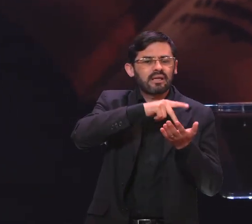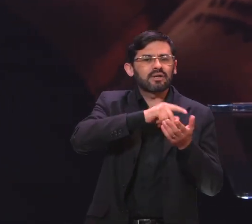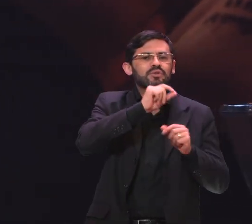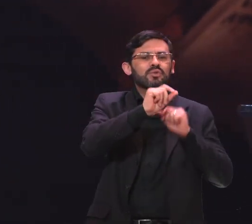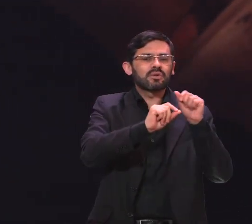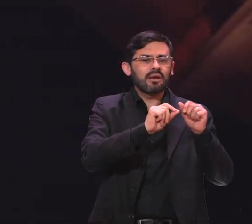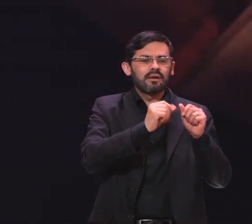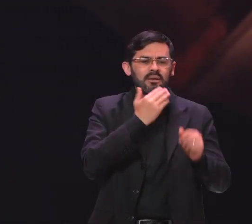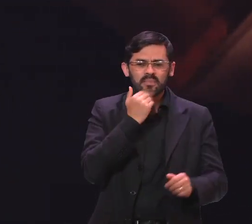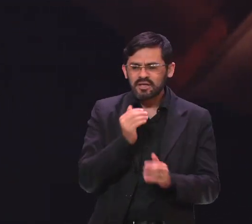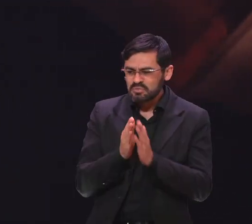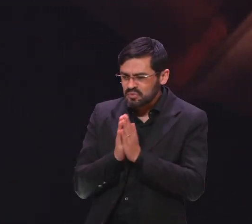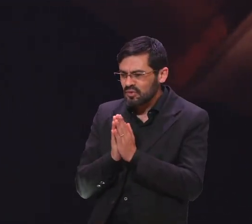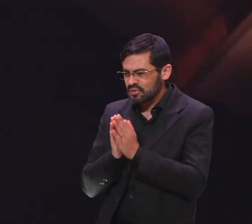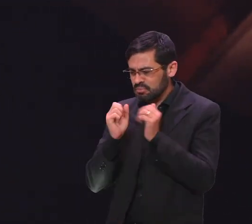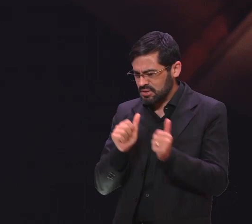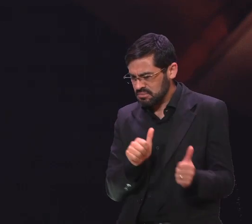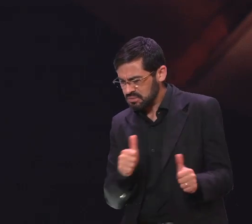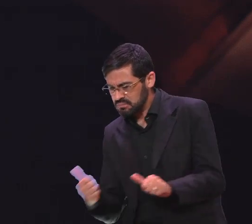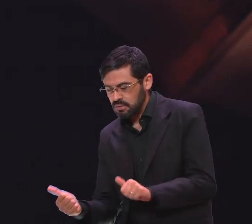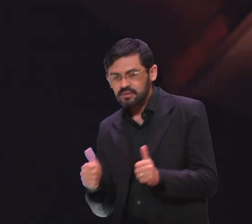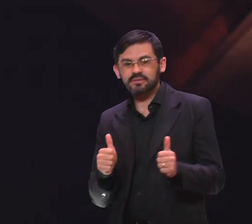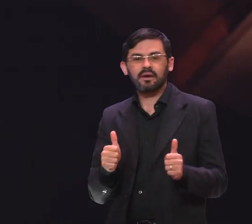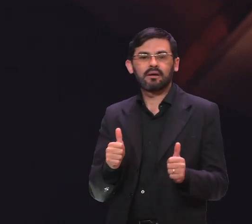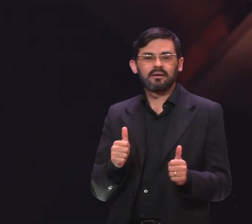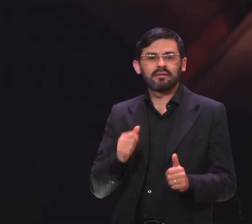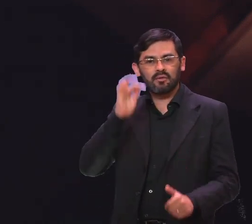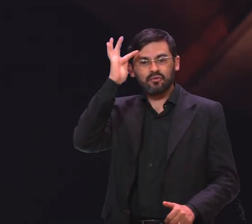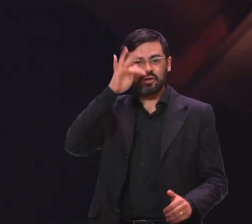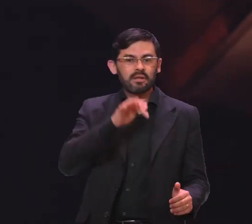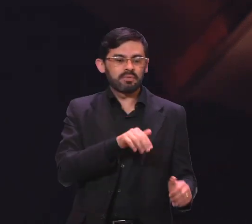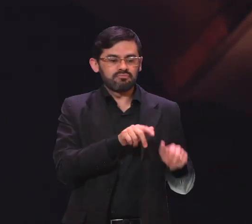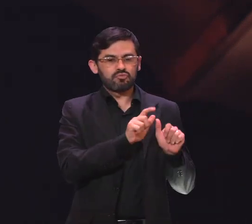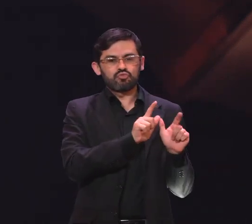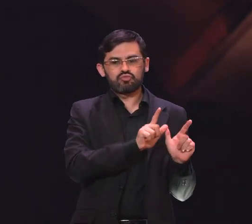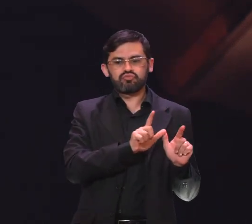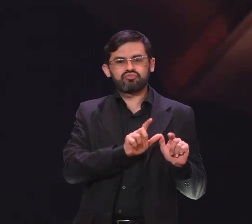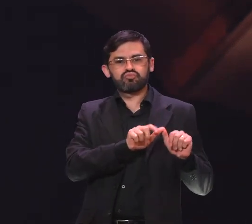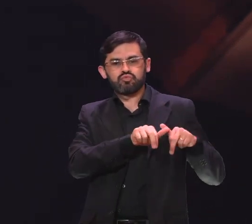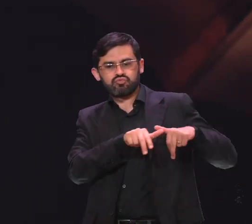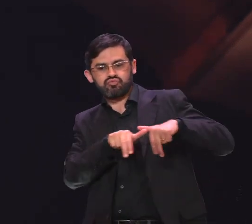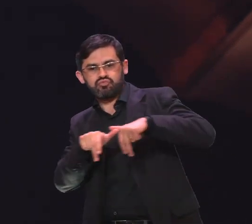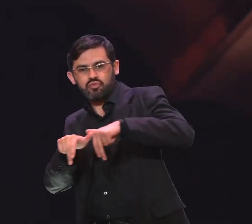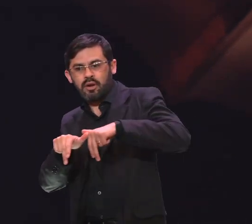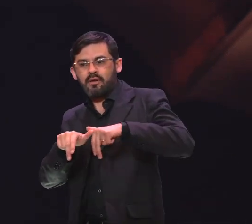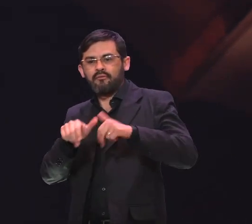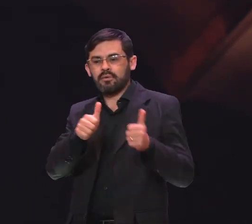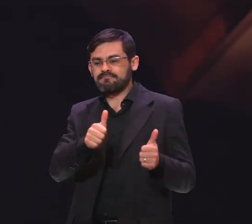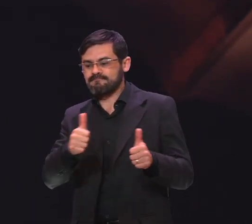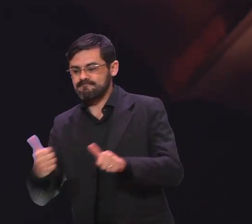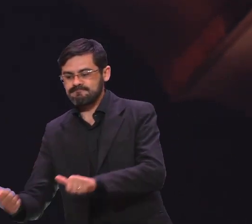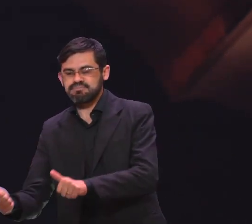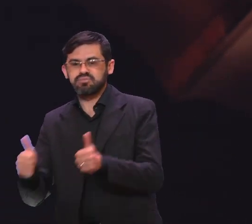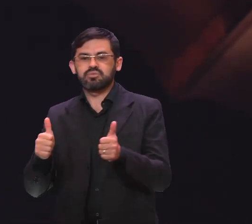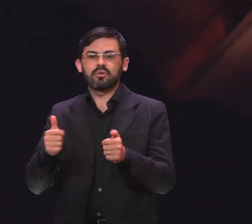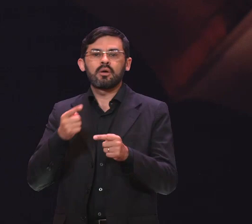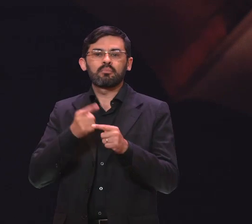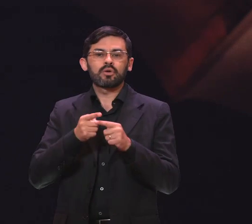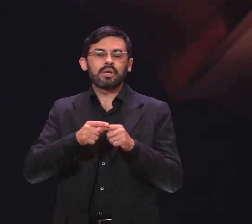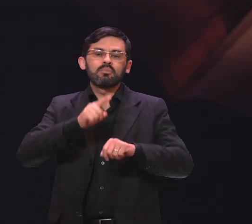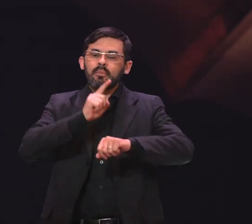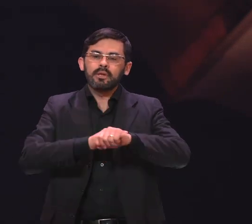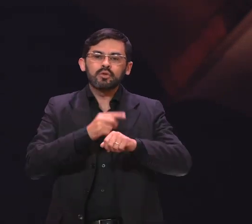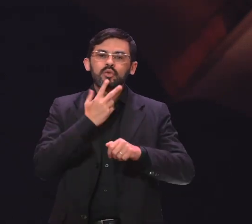ele pede então para se batizar. Eles descem do carro e ele é batizado, porque enquanto o eunuco lia